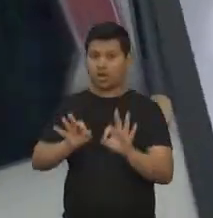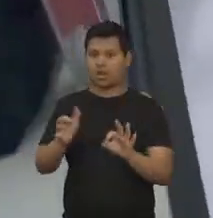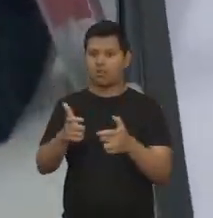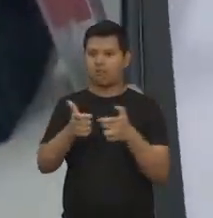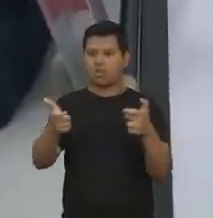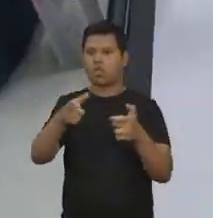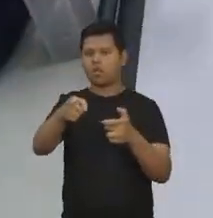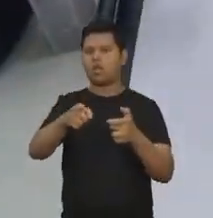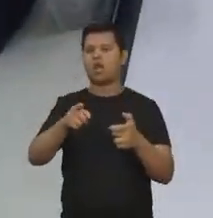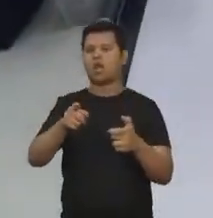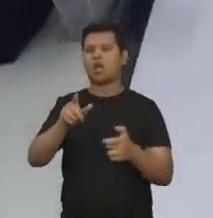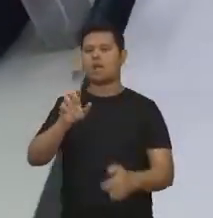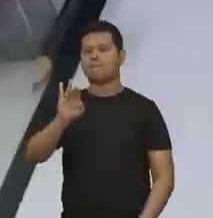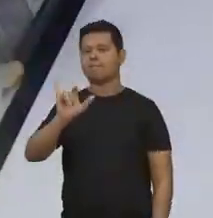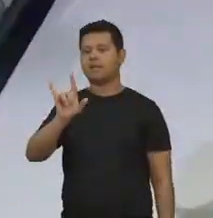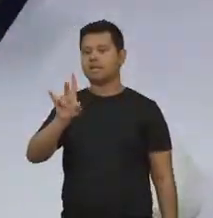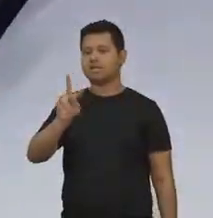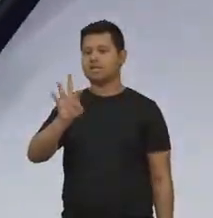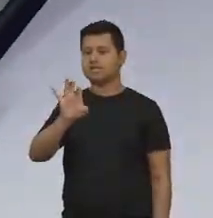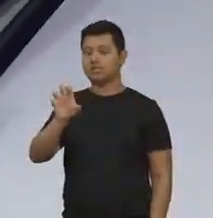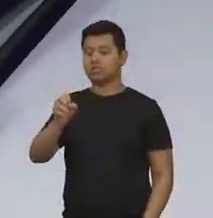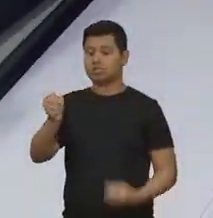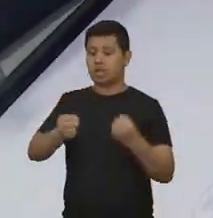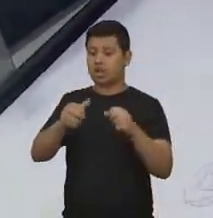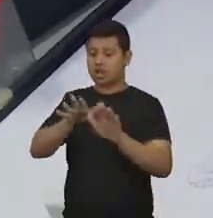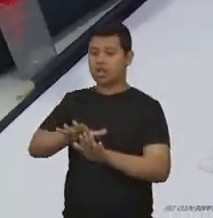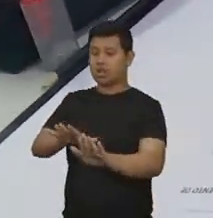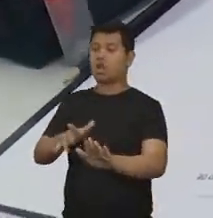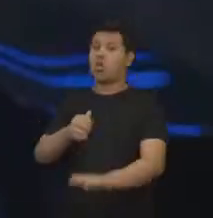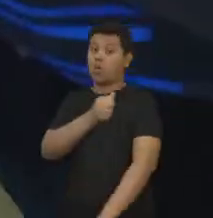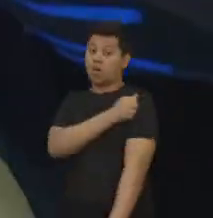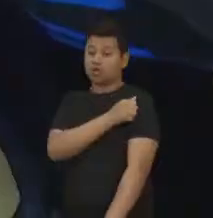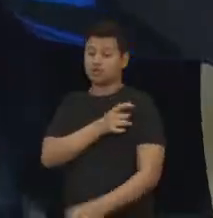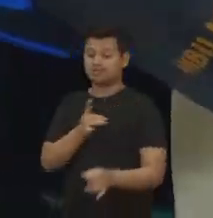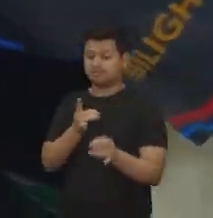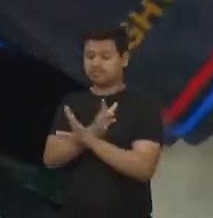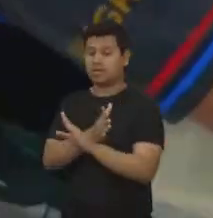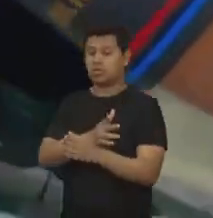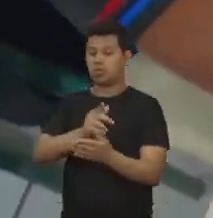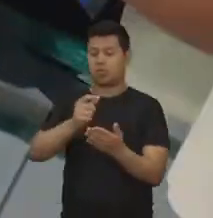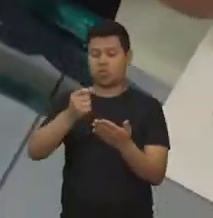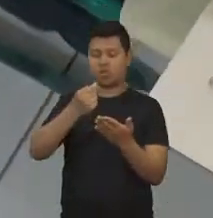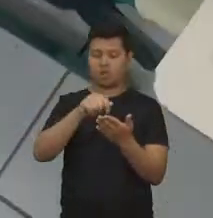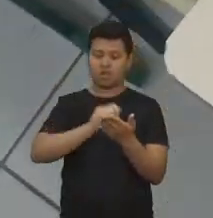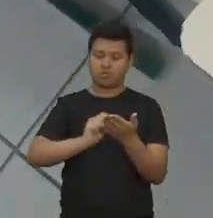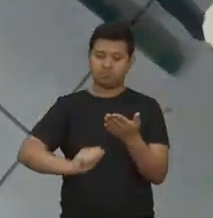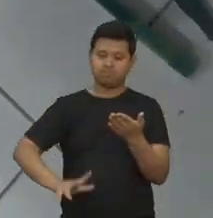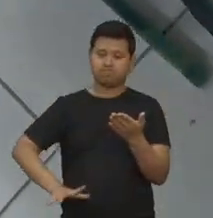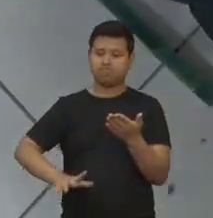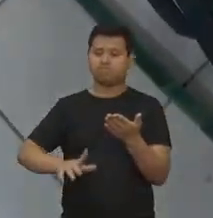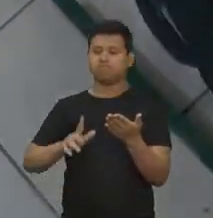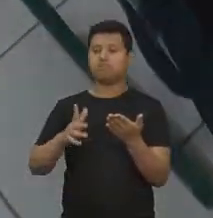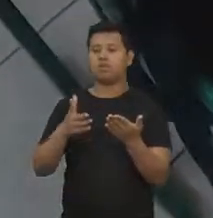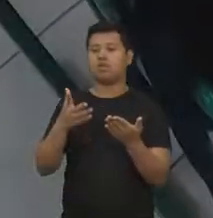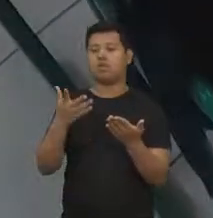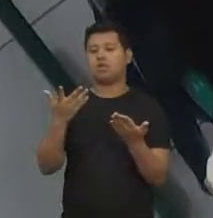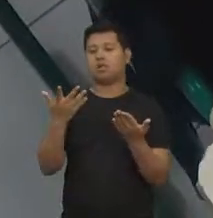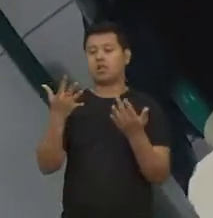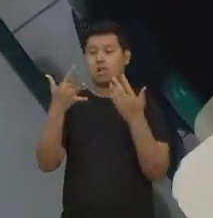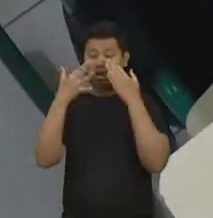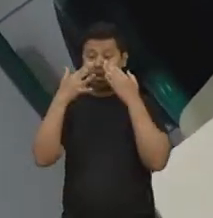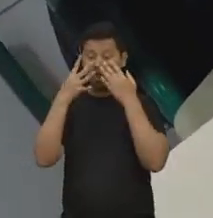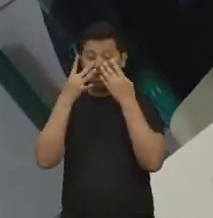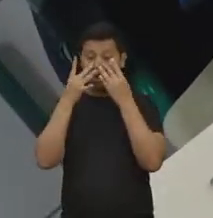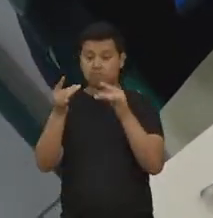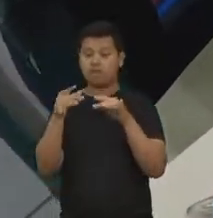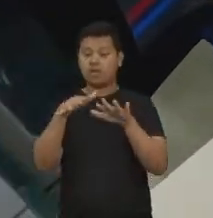blitz educativa não acontece, os alunos seguem se preparando com atividades que reforçam a importância da atenção no trânsito. E,